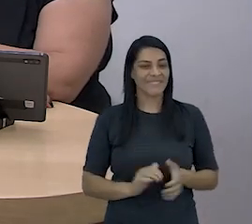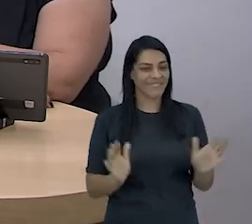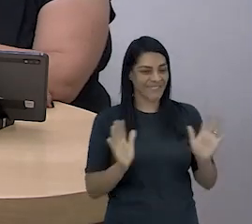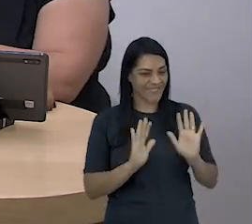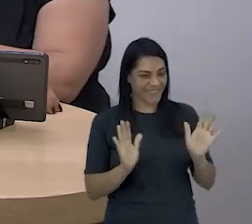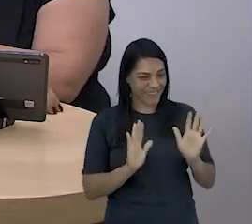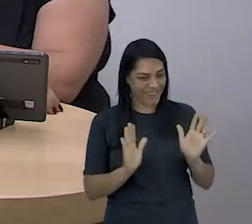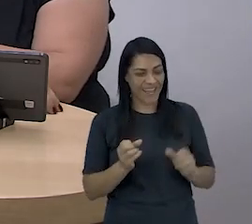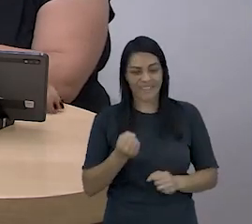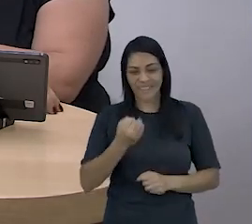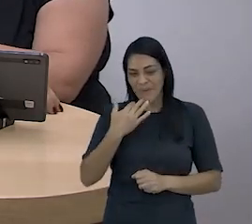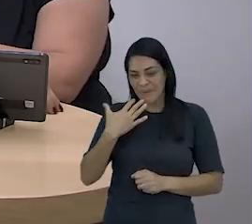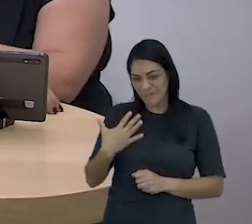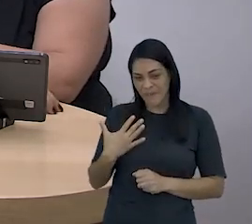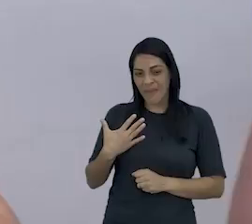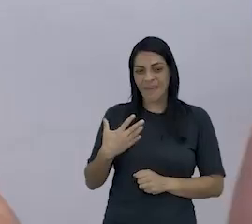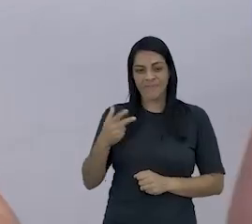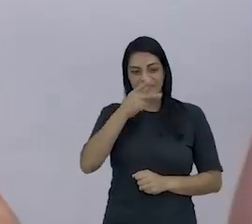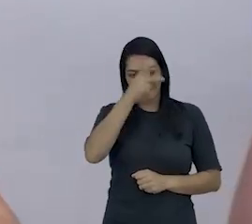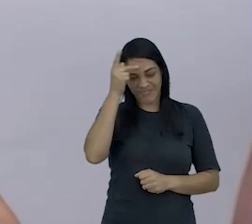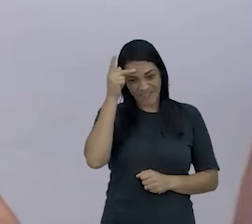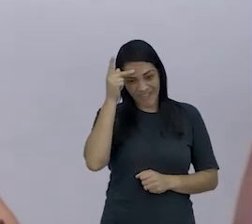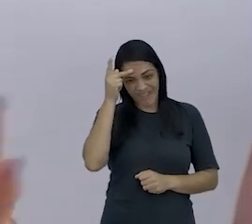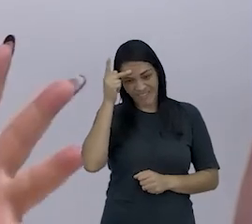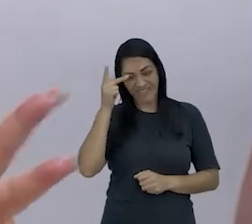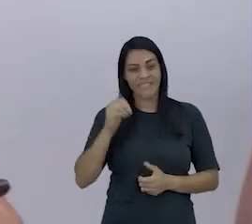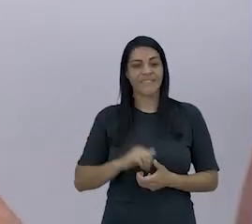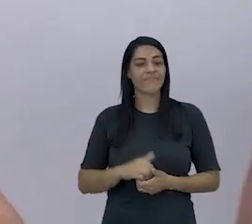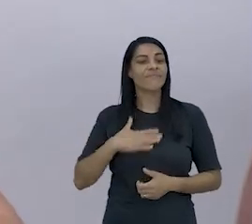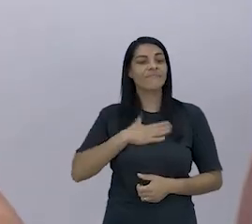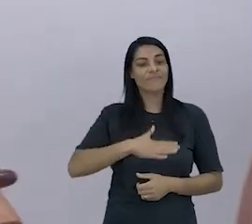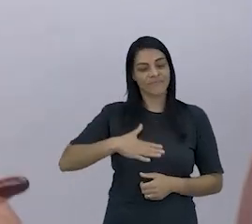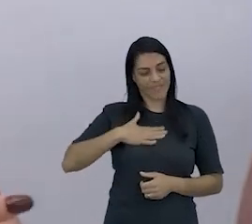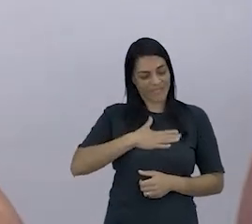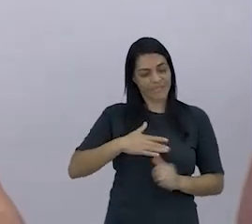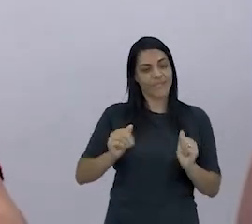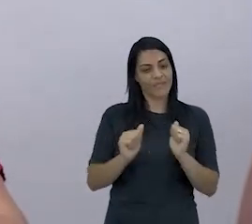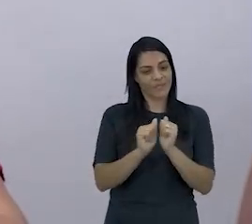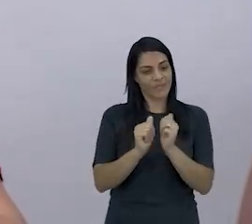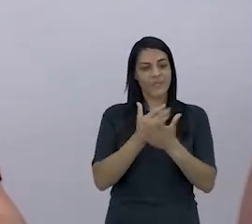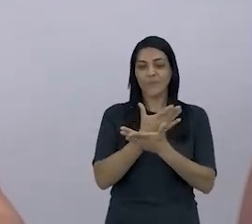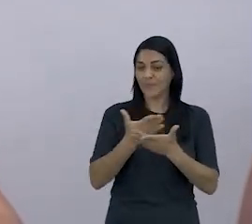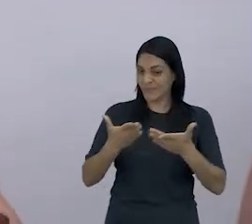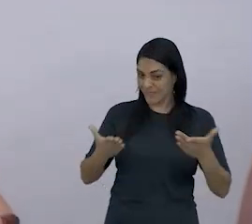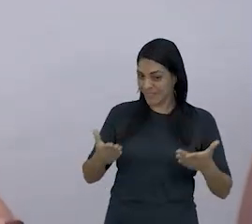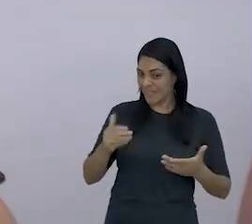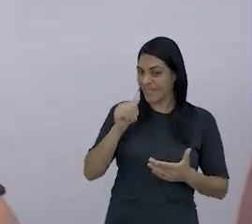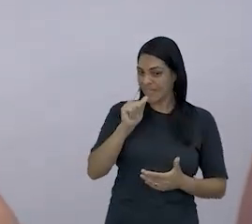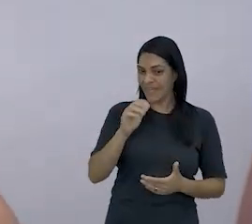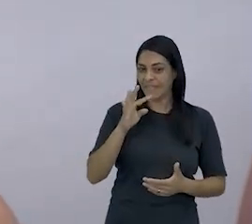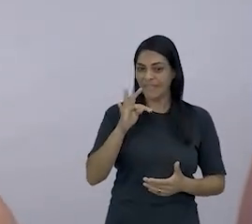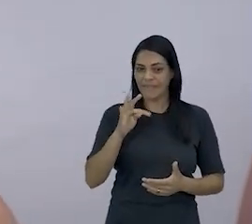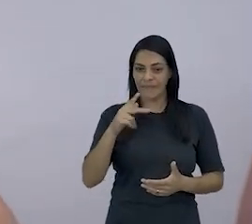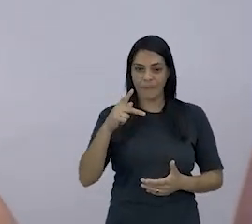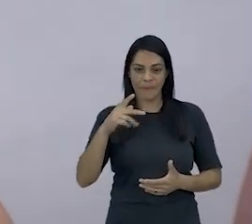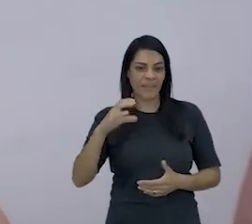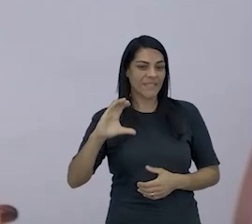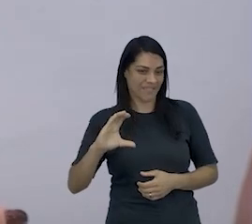bom, Vivi? Olá, pessoal, tudo bem? É um grande prazer estar aqui no ATPC do Inova,